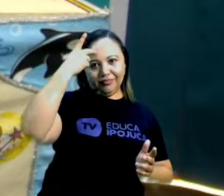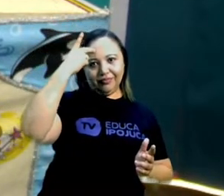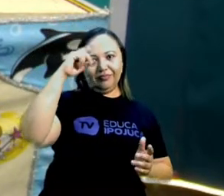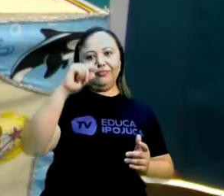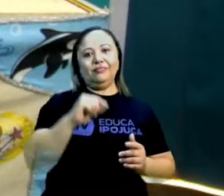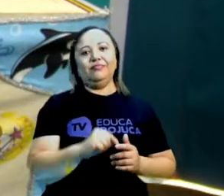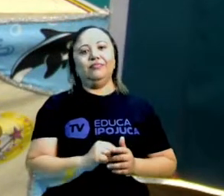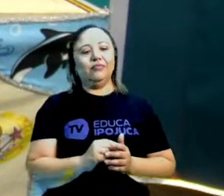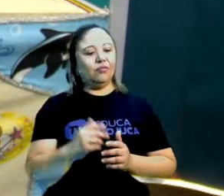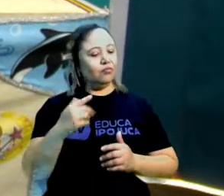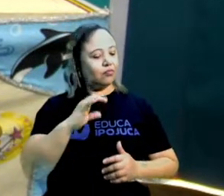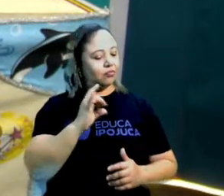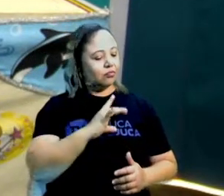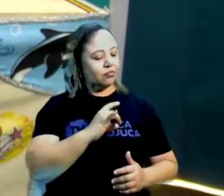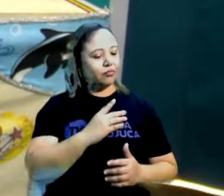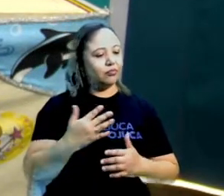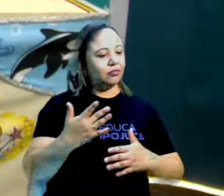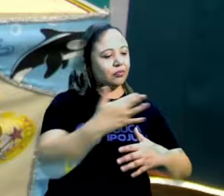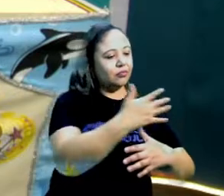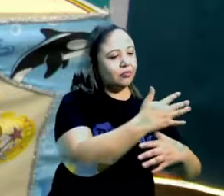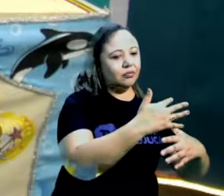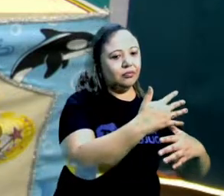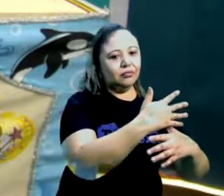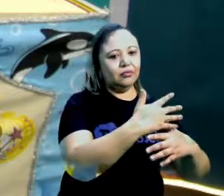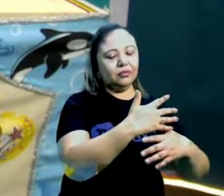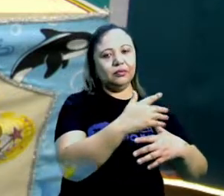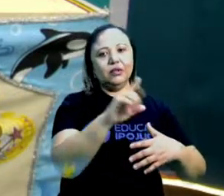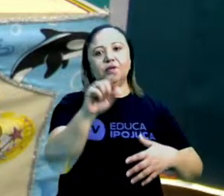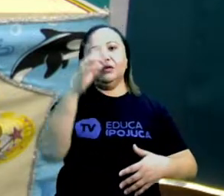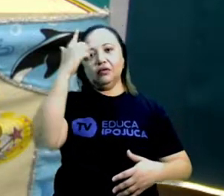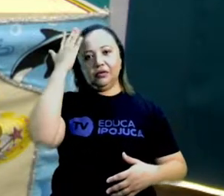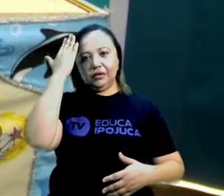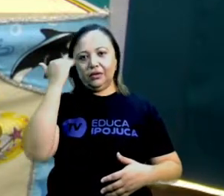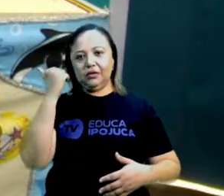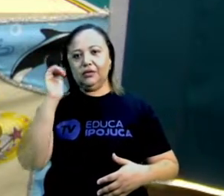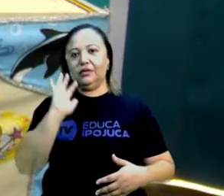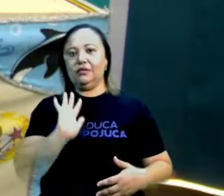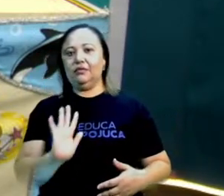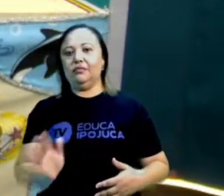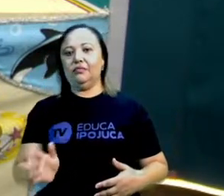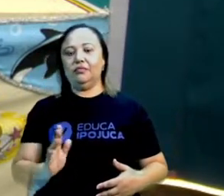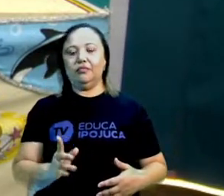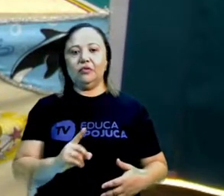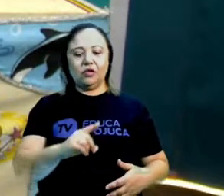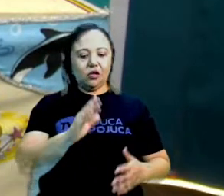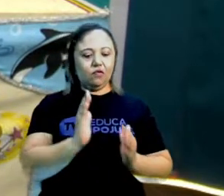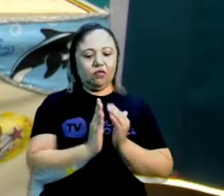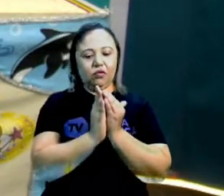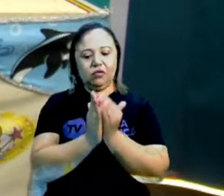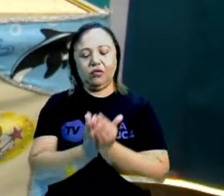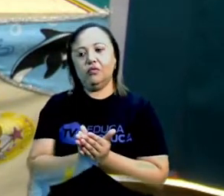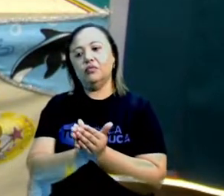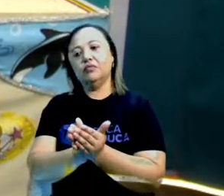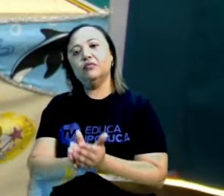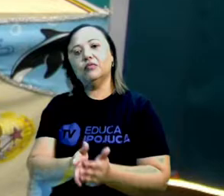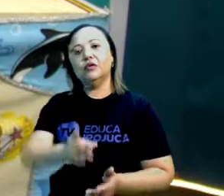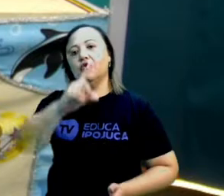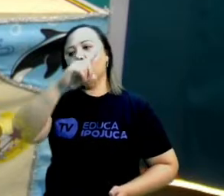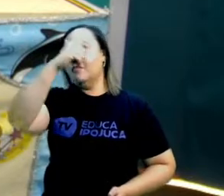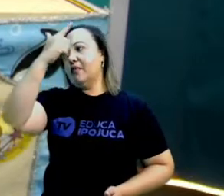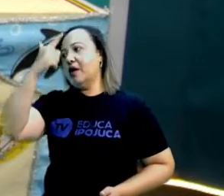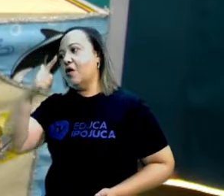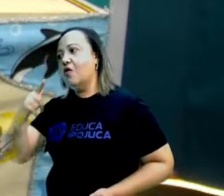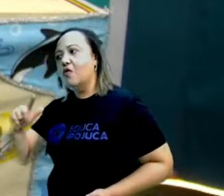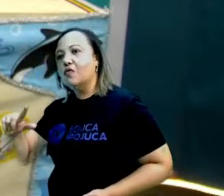cidade. Sabe o que ele fez? Ele pensou, já sei. Eu vou pegar o navio e vou para